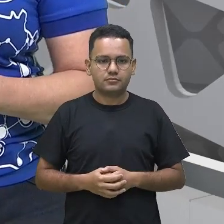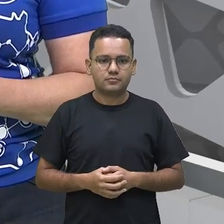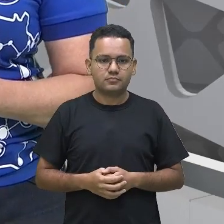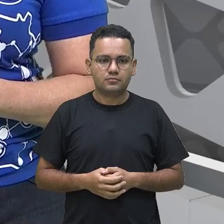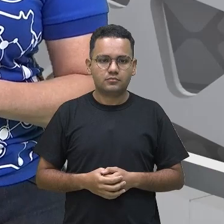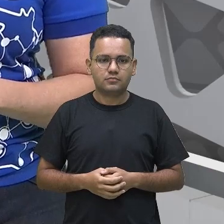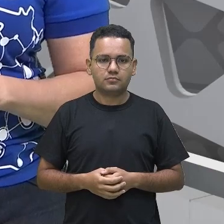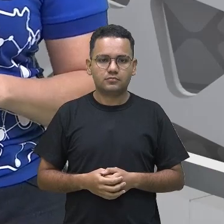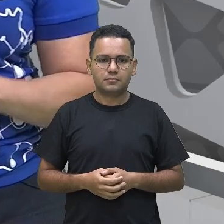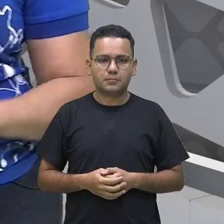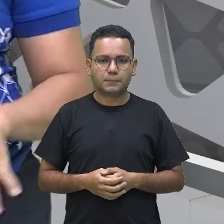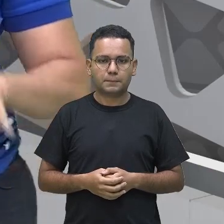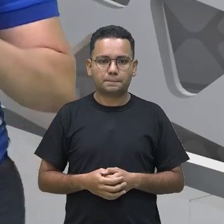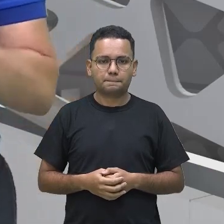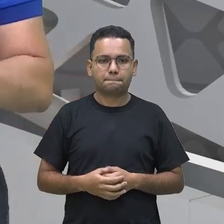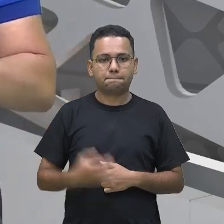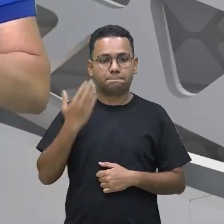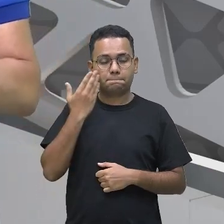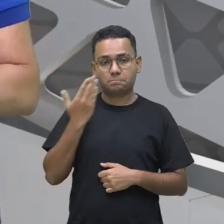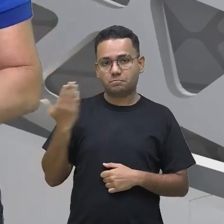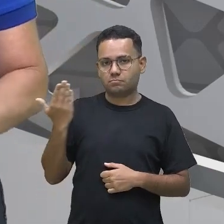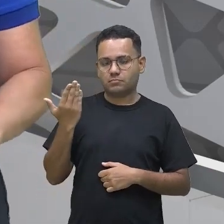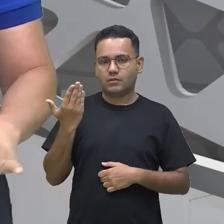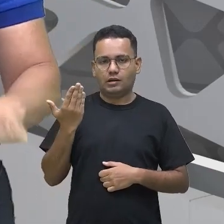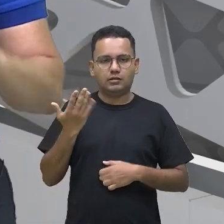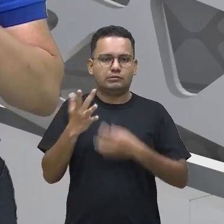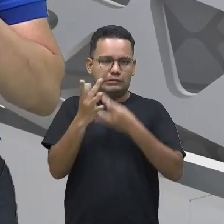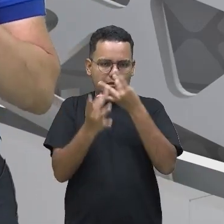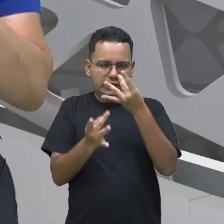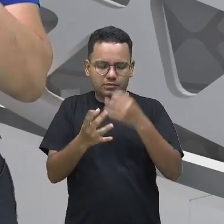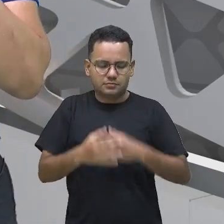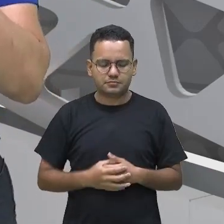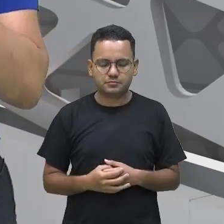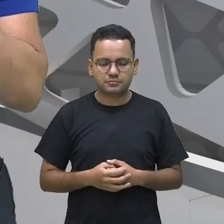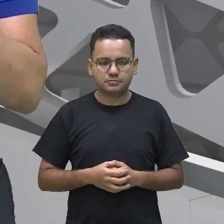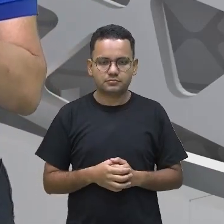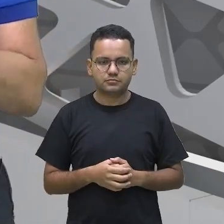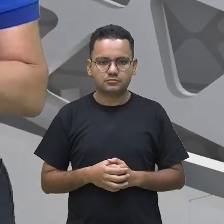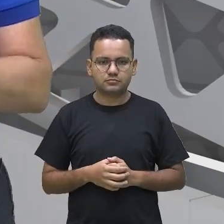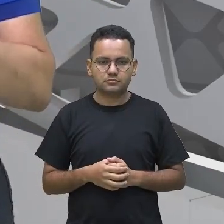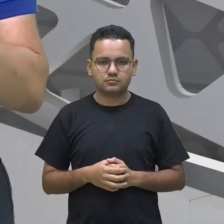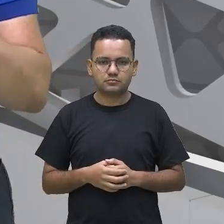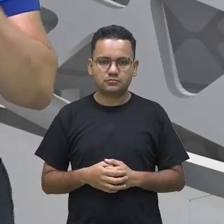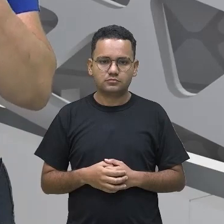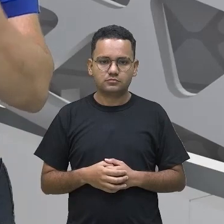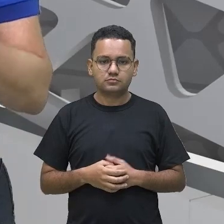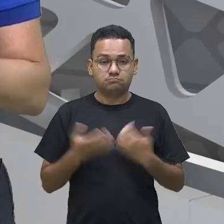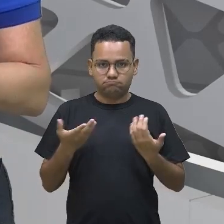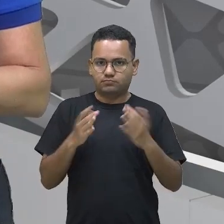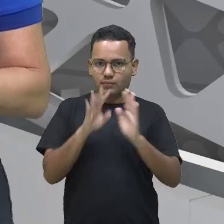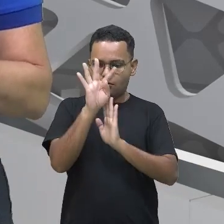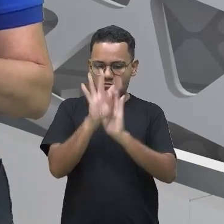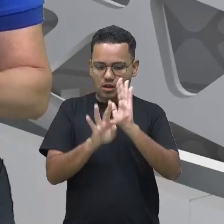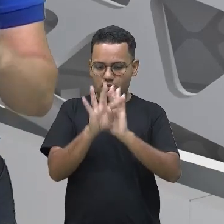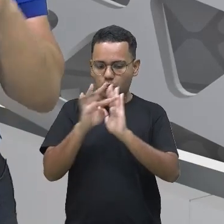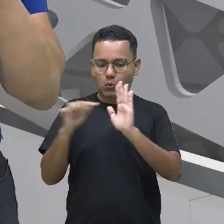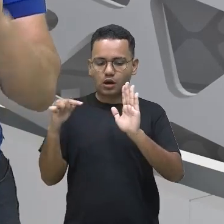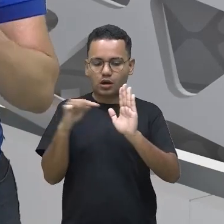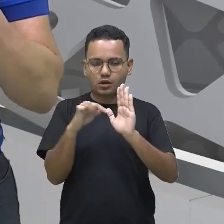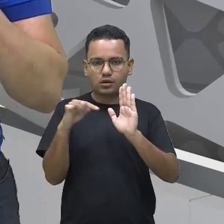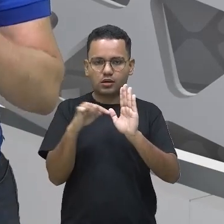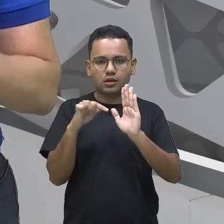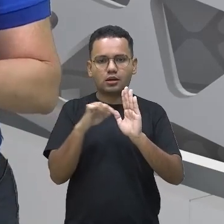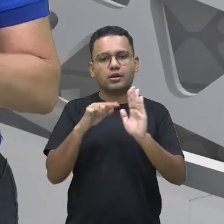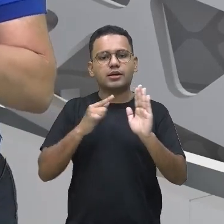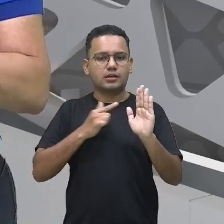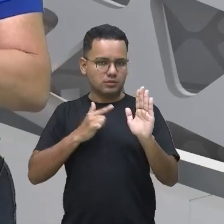características dos infográficos, né? Vocês viram que o infográfico é um texto que se apresenta através da